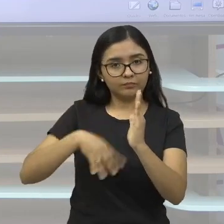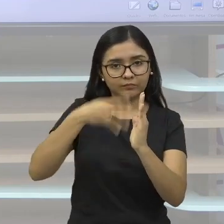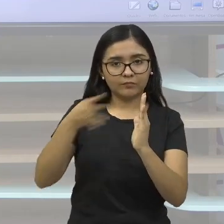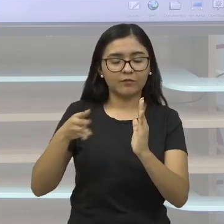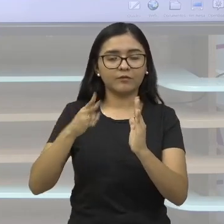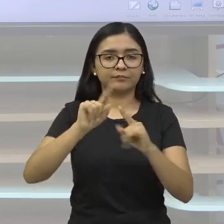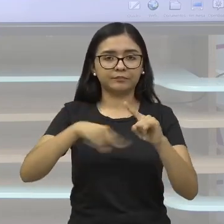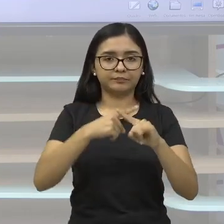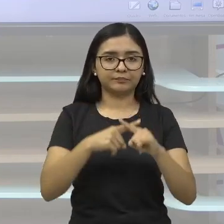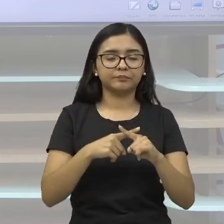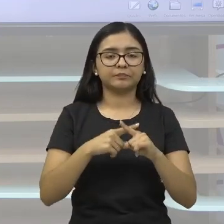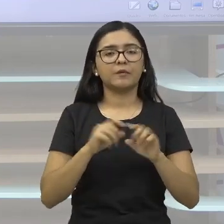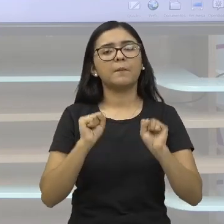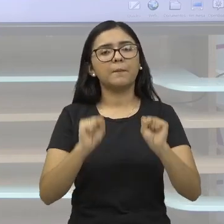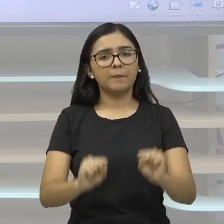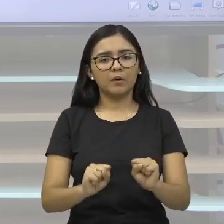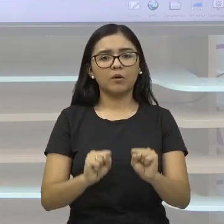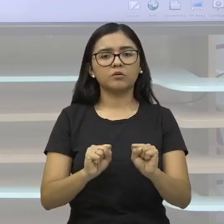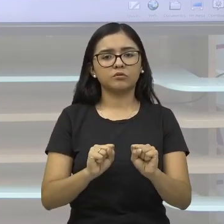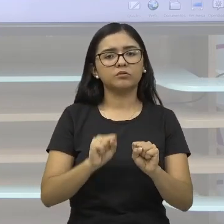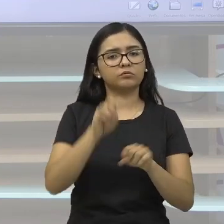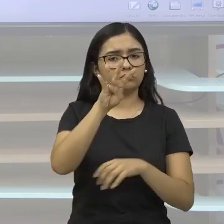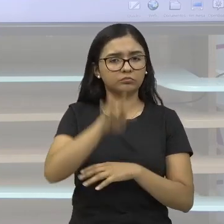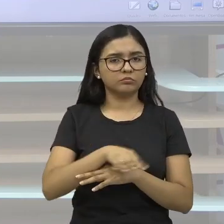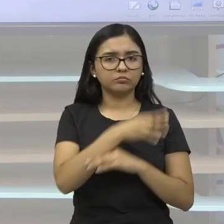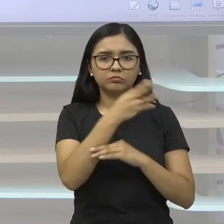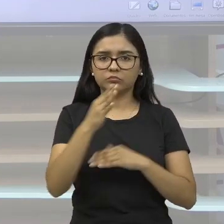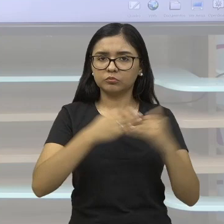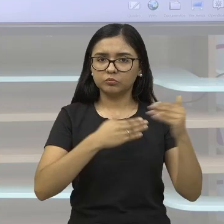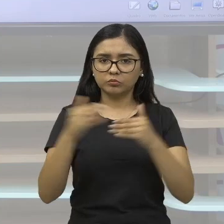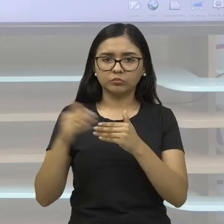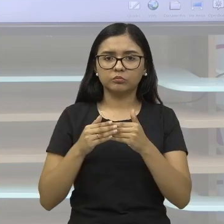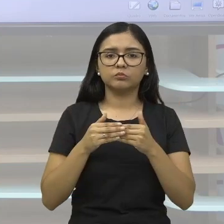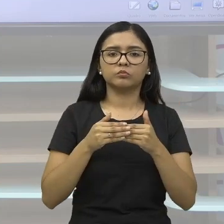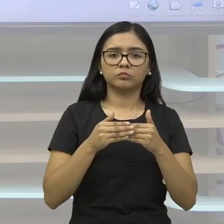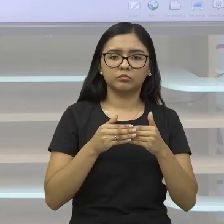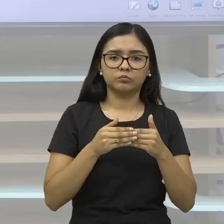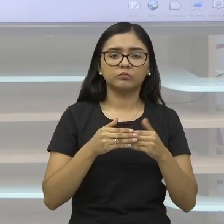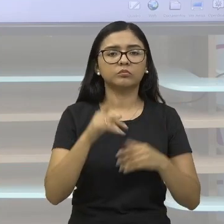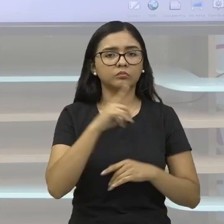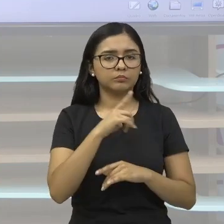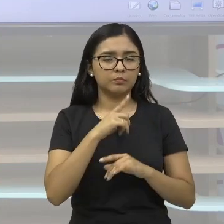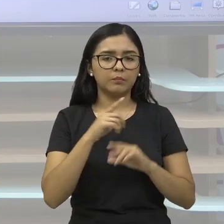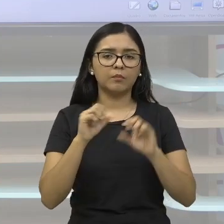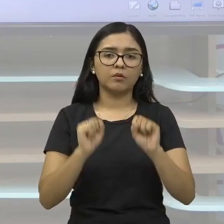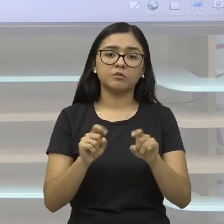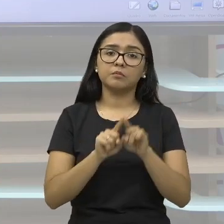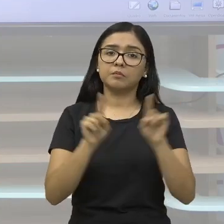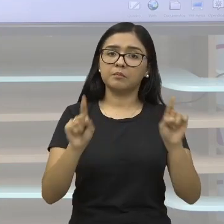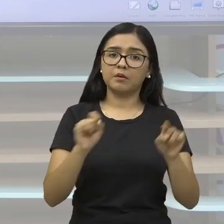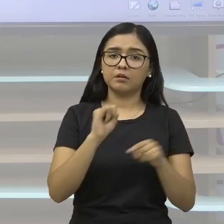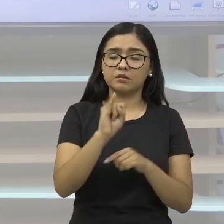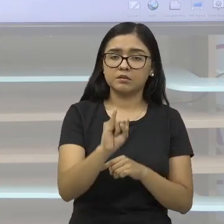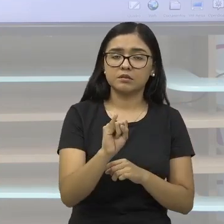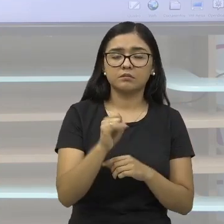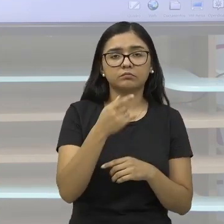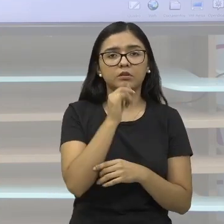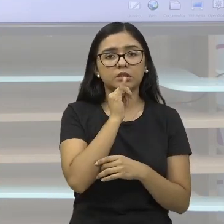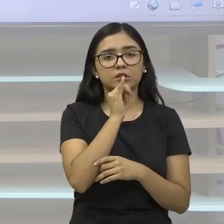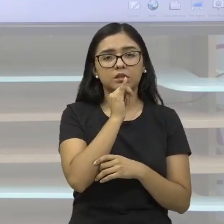matriz. Pode ser uma matriz de qualquer ordem, tá, gente? Nós pegamos aqui uma matriz de ordem 2, mas se fosse aqui uma matriz de